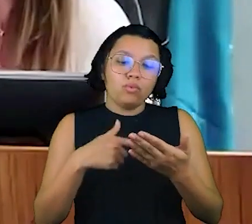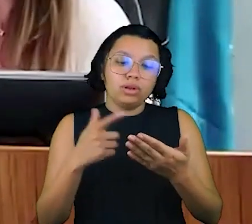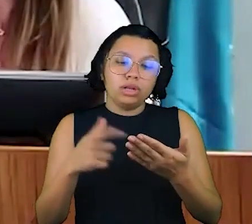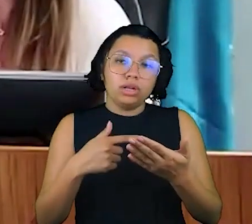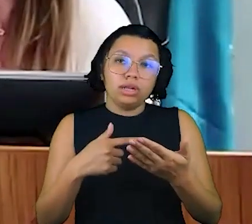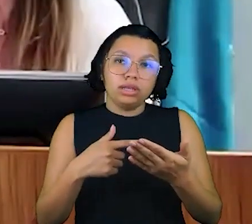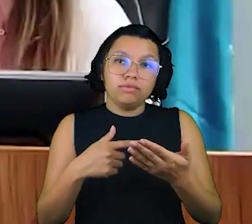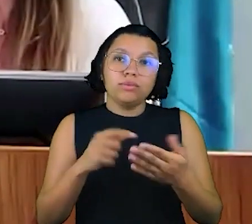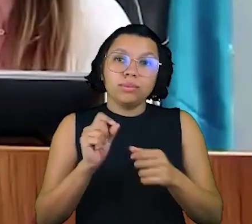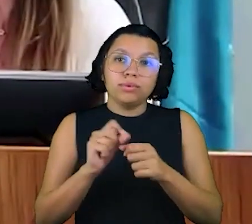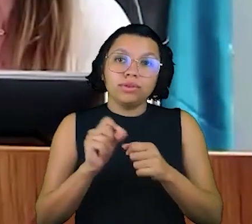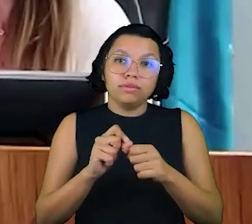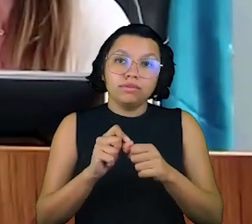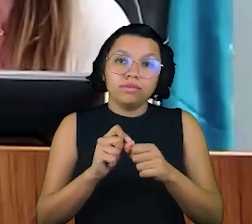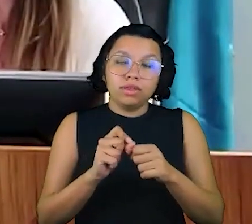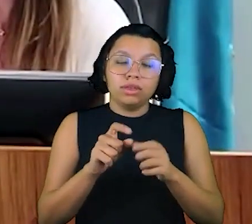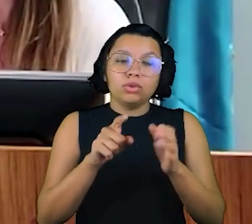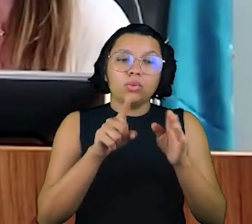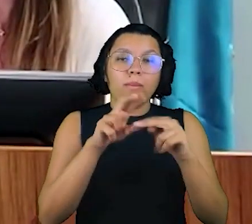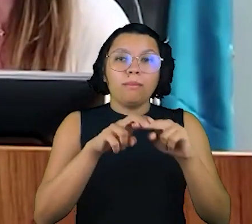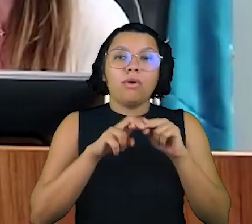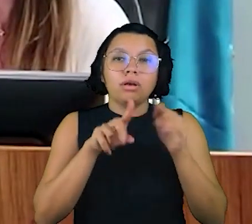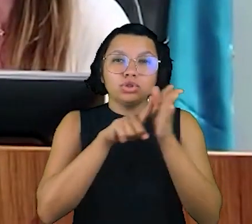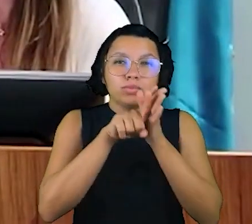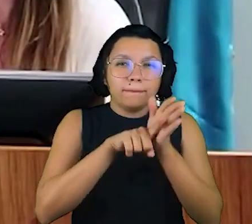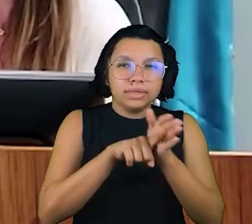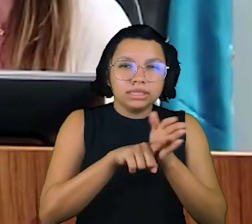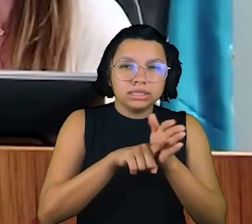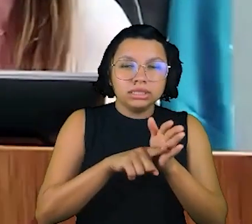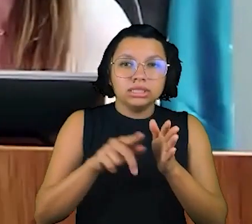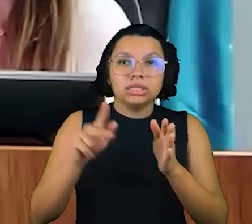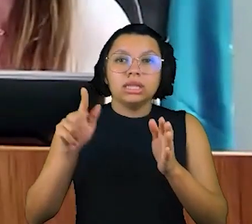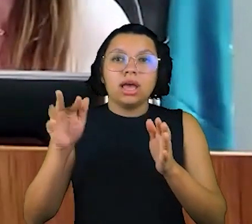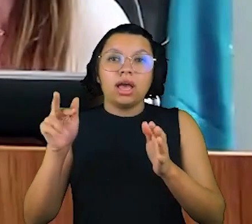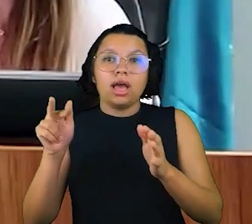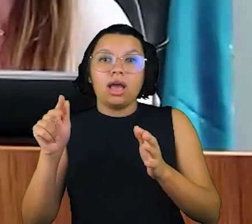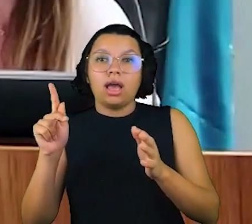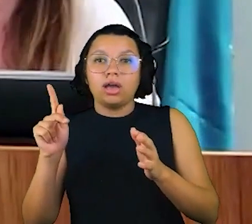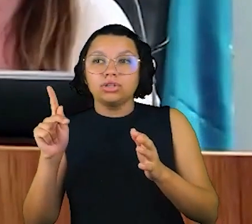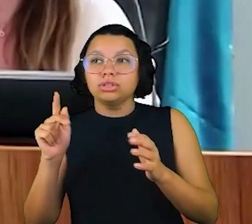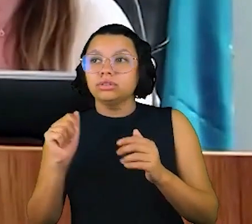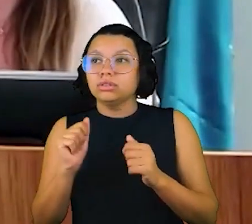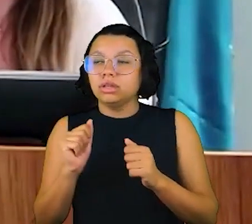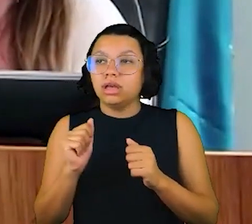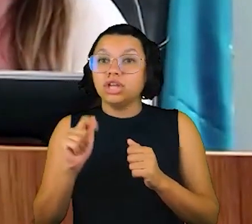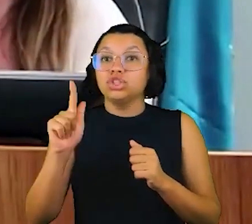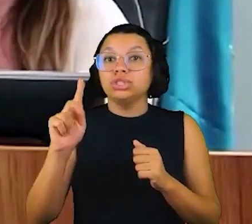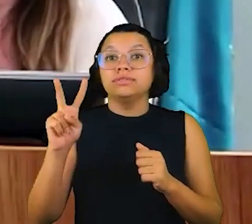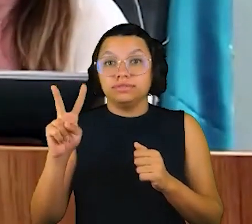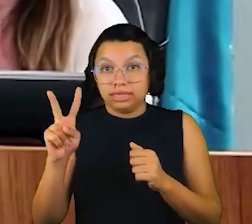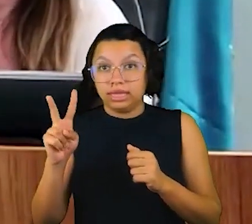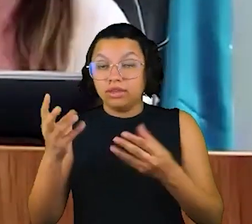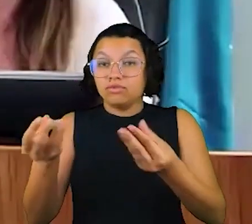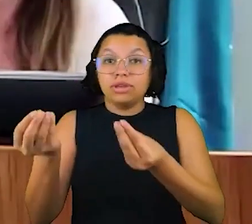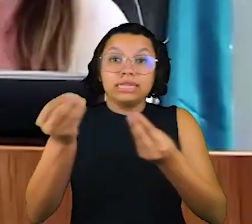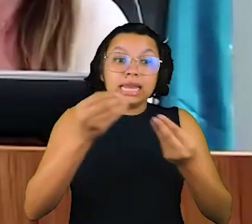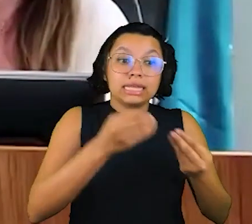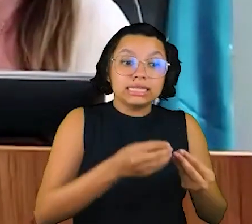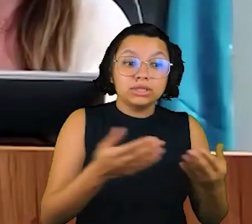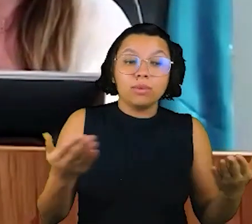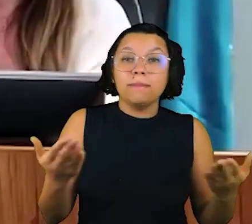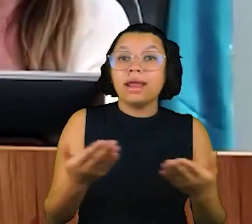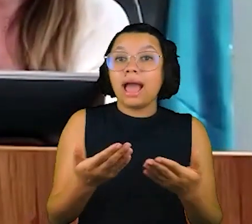temos um e-book fruto de uma pesquisa que foi feito na GV, foi trazido para essa escola, para